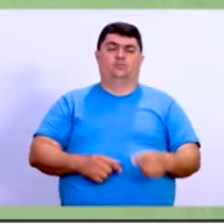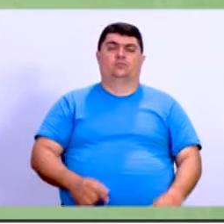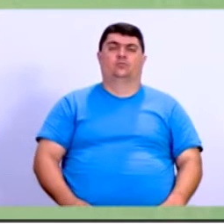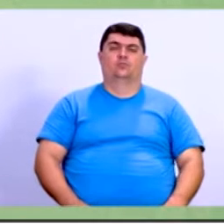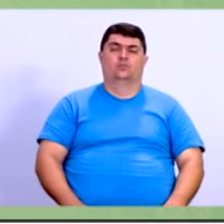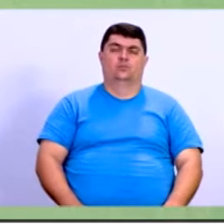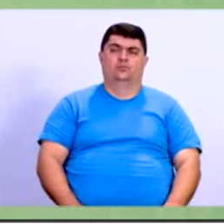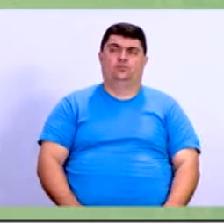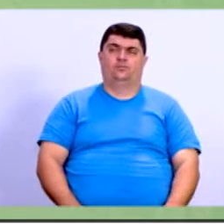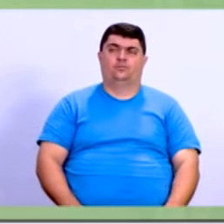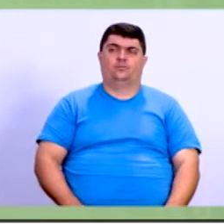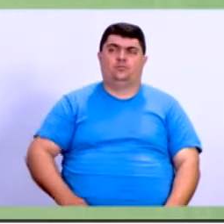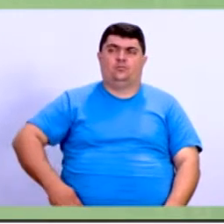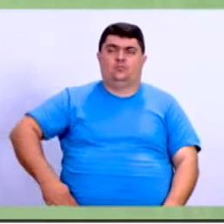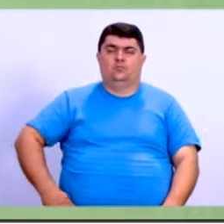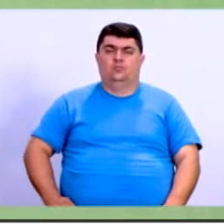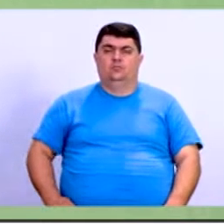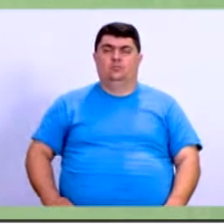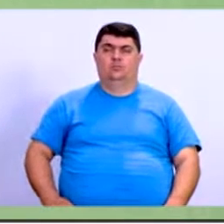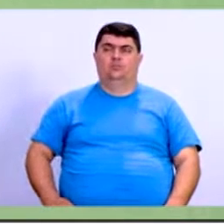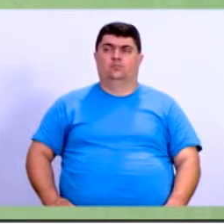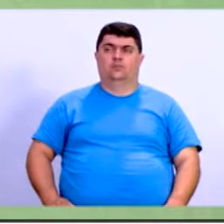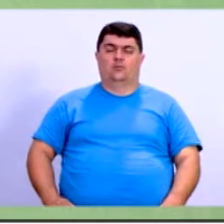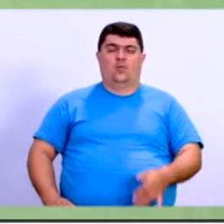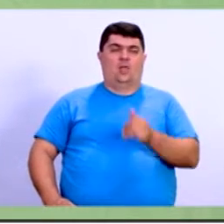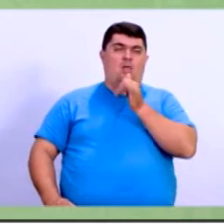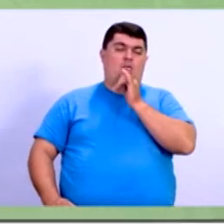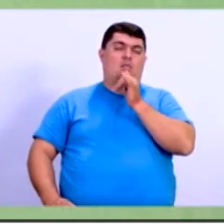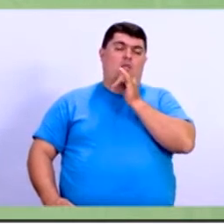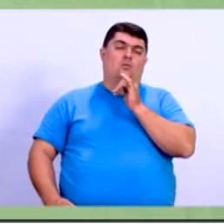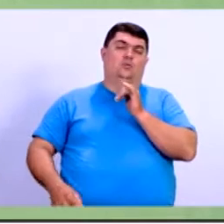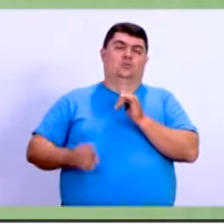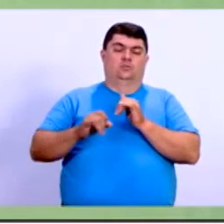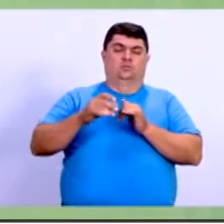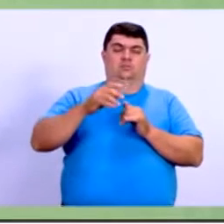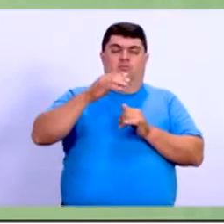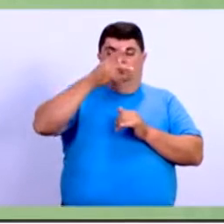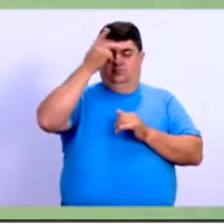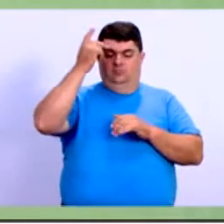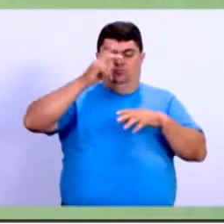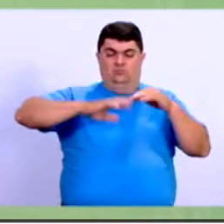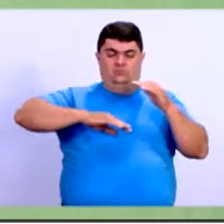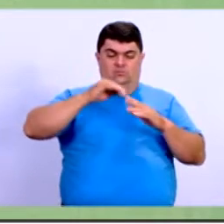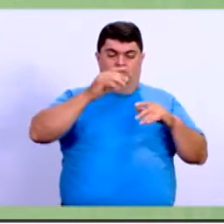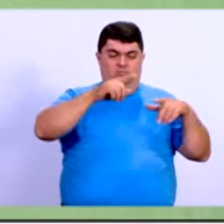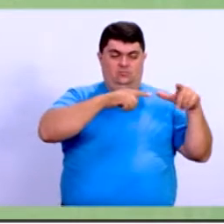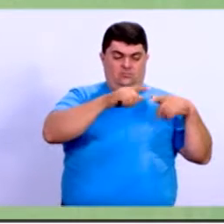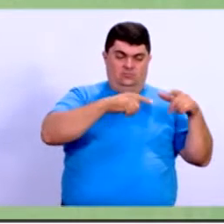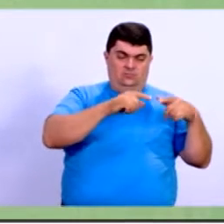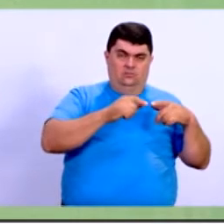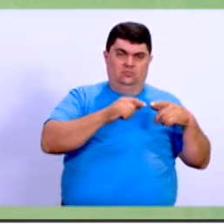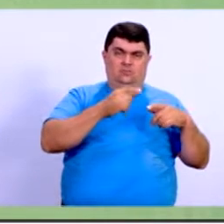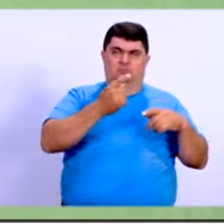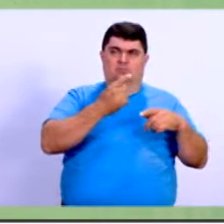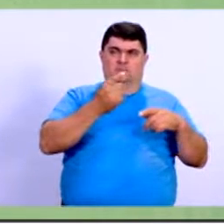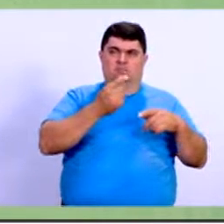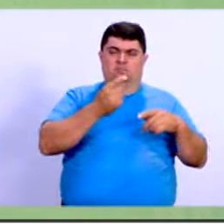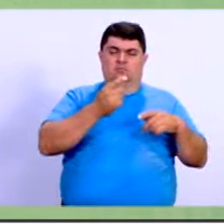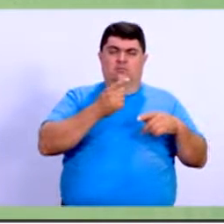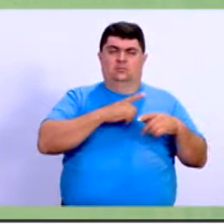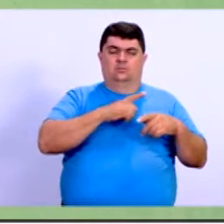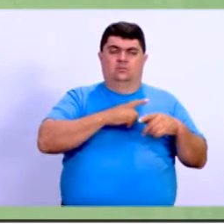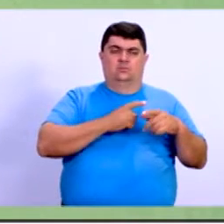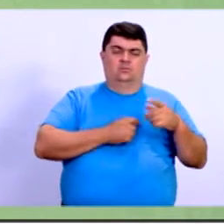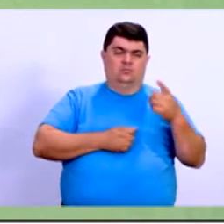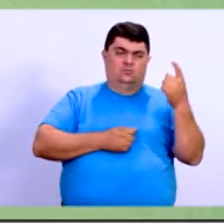Quando um funcionário trabalha em uma empresa, em quantos departamentos ele trabalha?